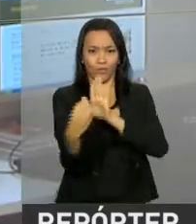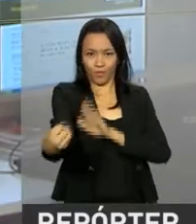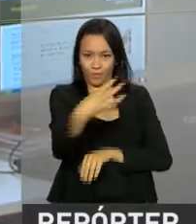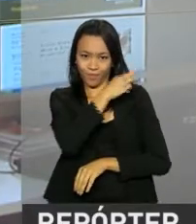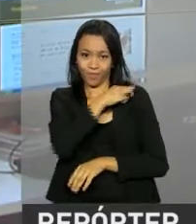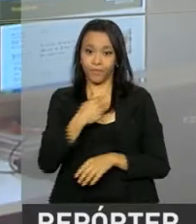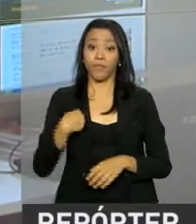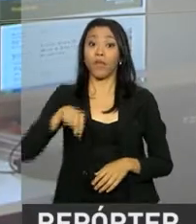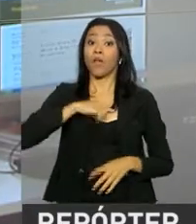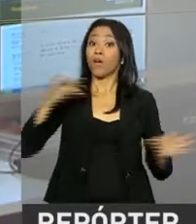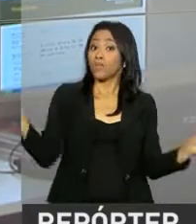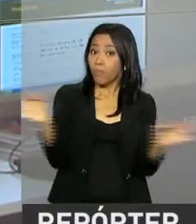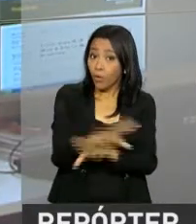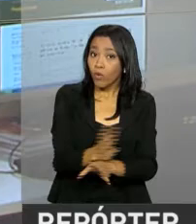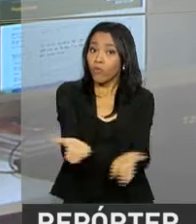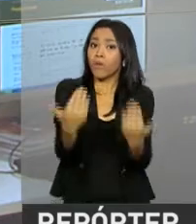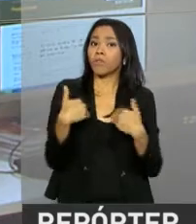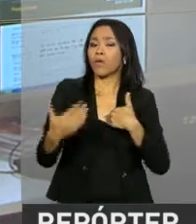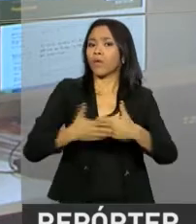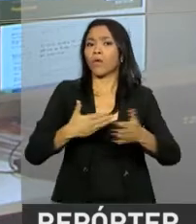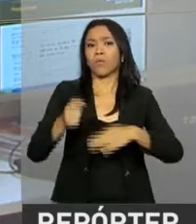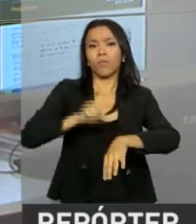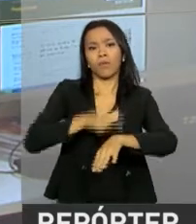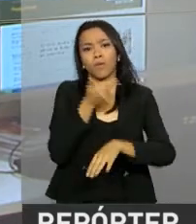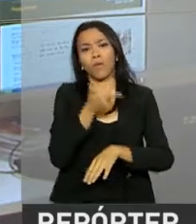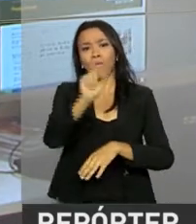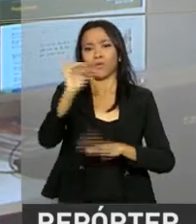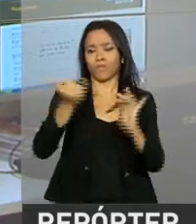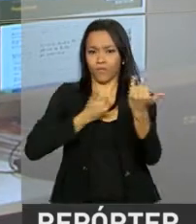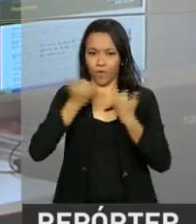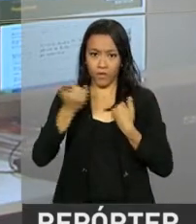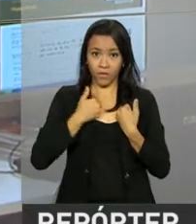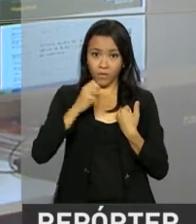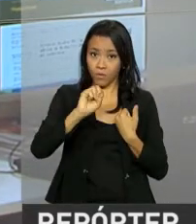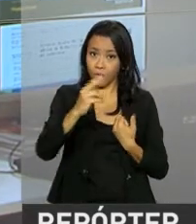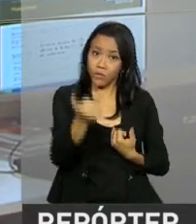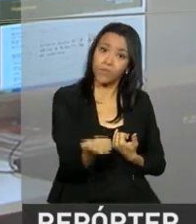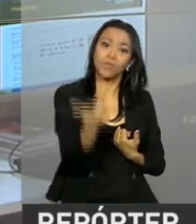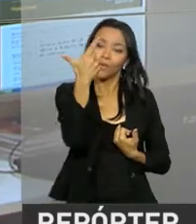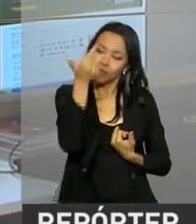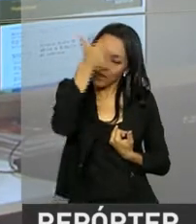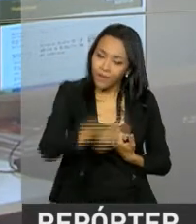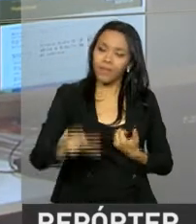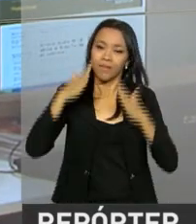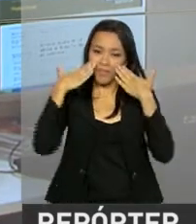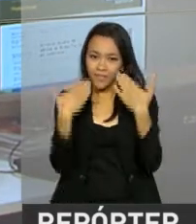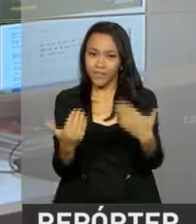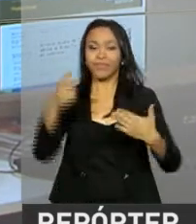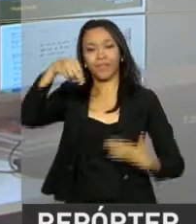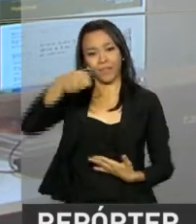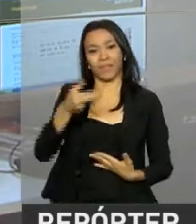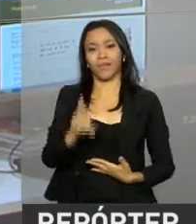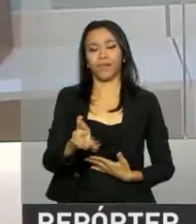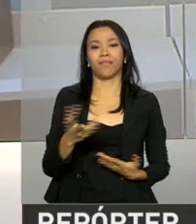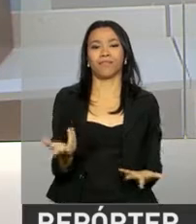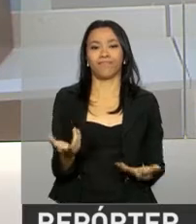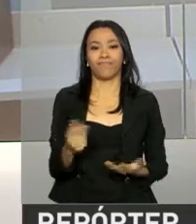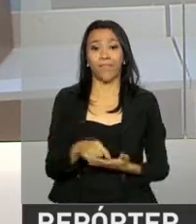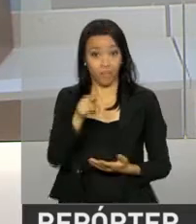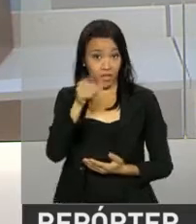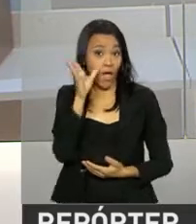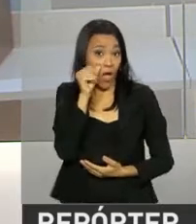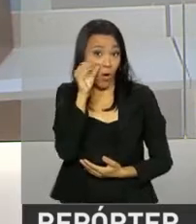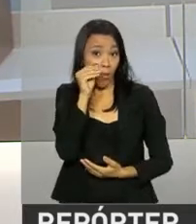nós ficamos por aqui podemos voltar a qualquer momento com outras informações ou meio-dia na próxima edição do repórter nbr